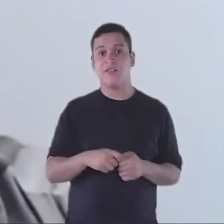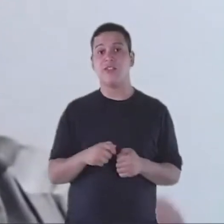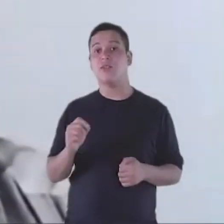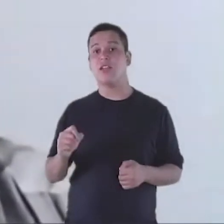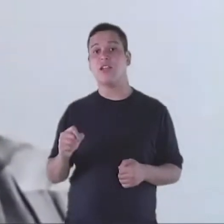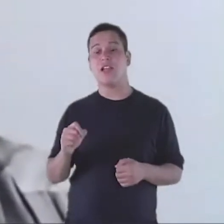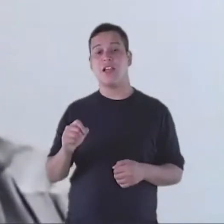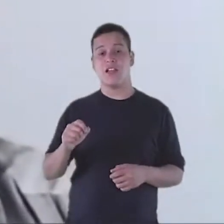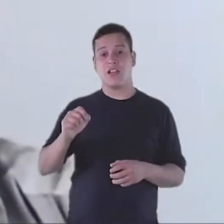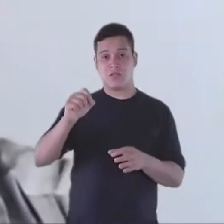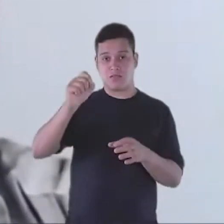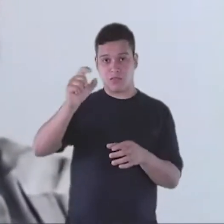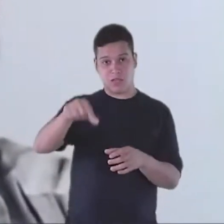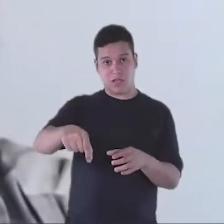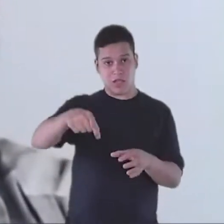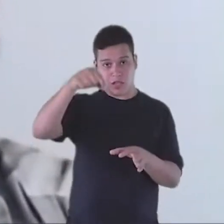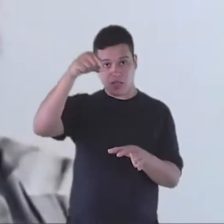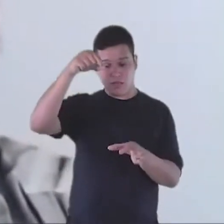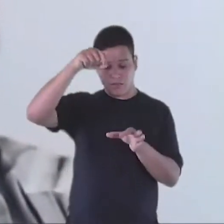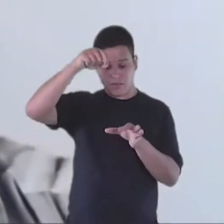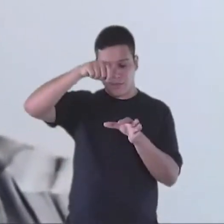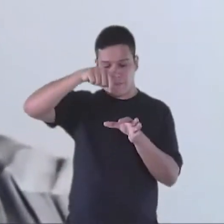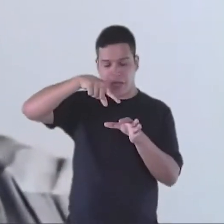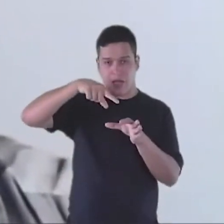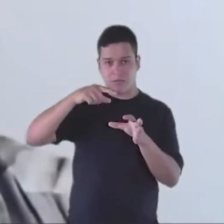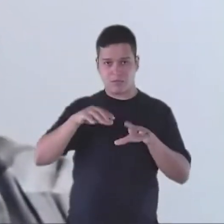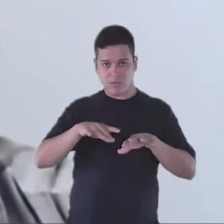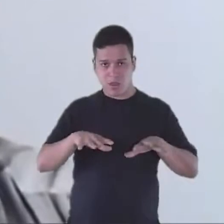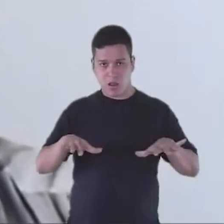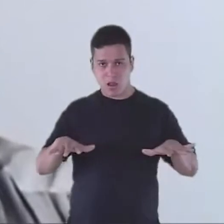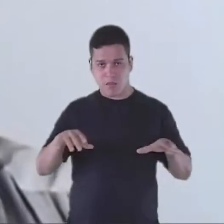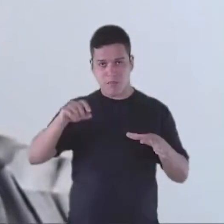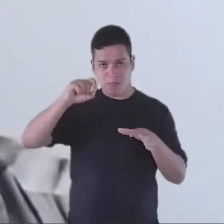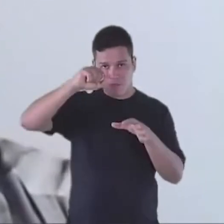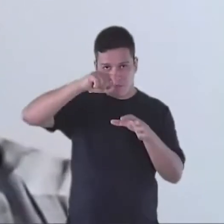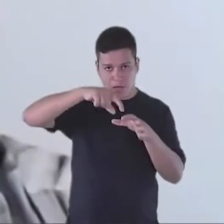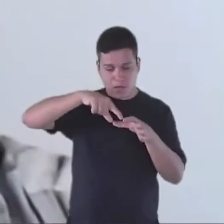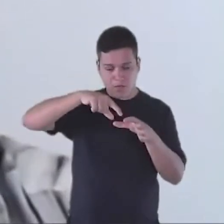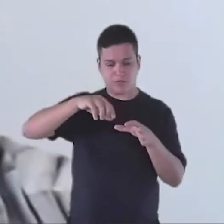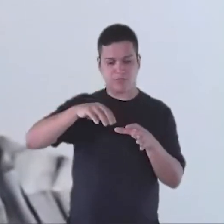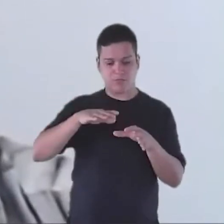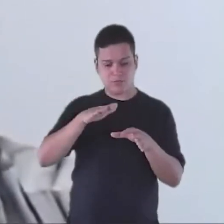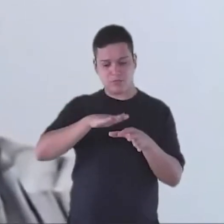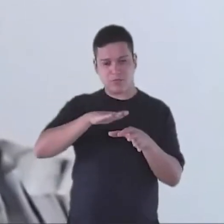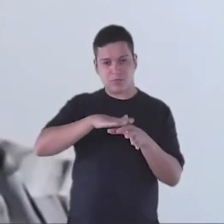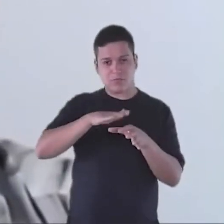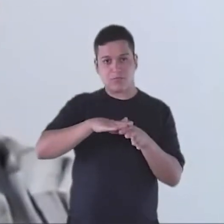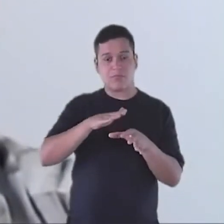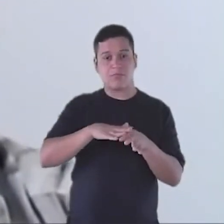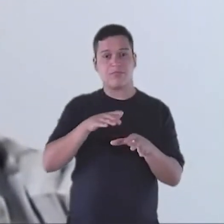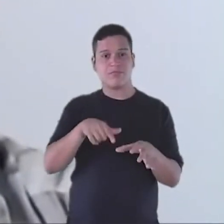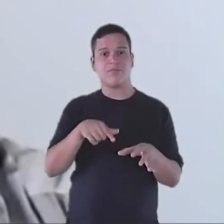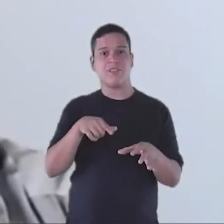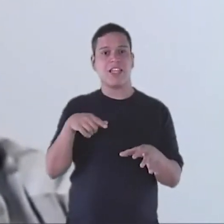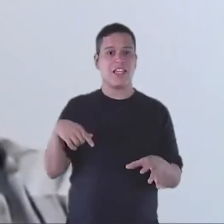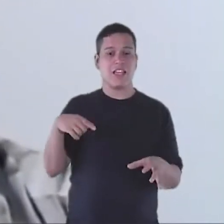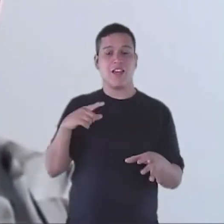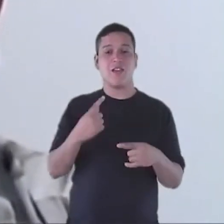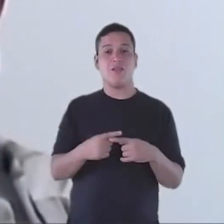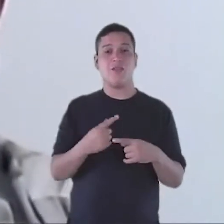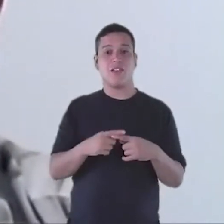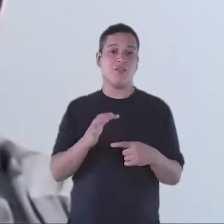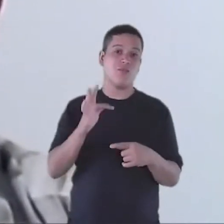horta. Porque esses feijões, esses grãos, são os escolhidos para gerar